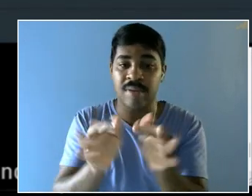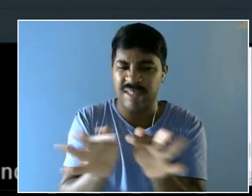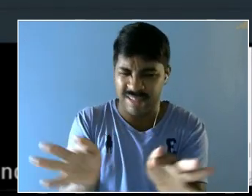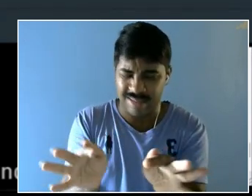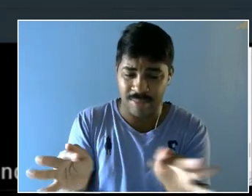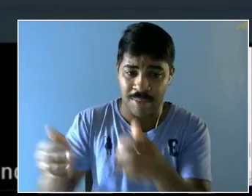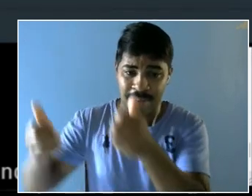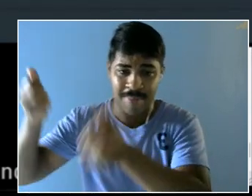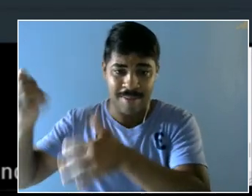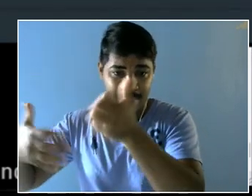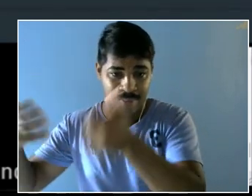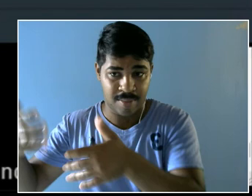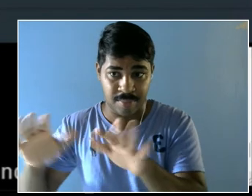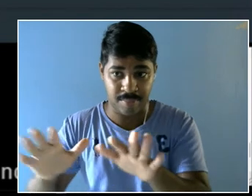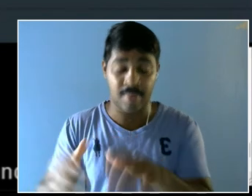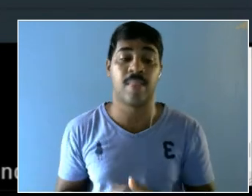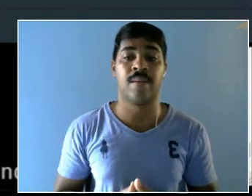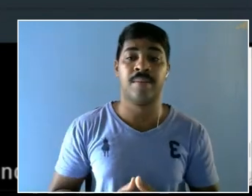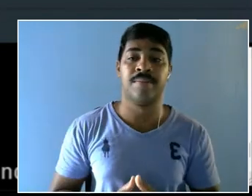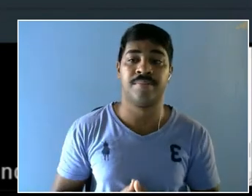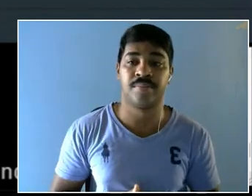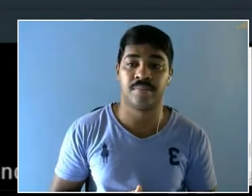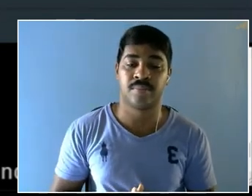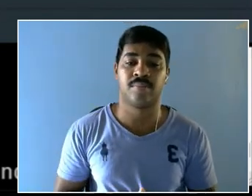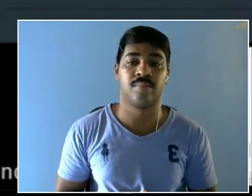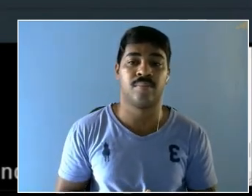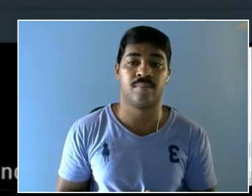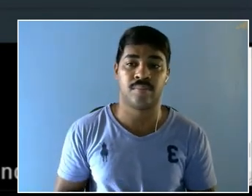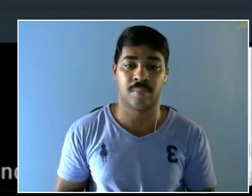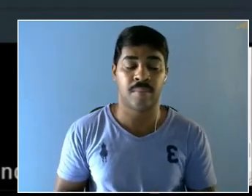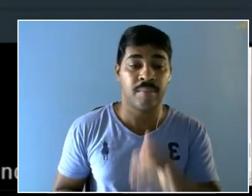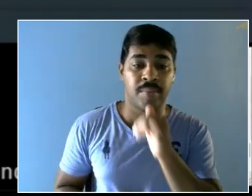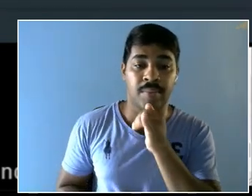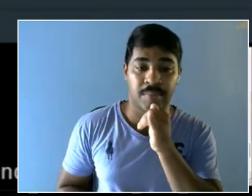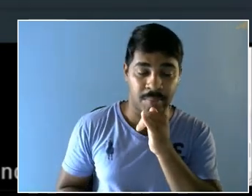aqui. Esse programa vai receber do usuário um valor,